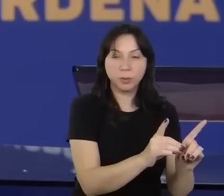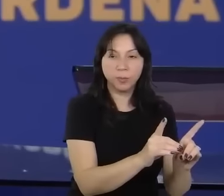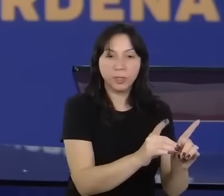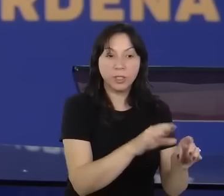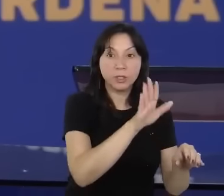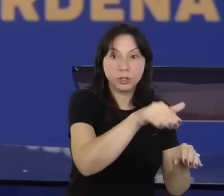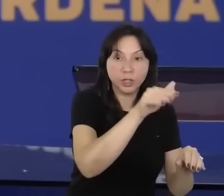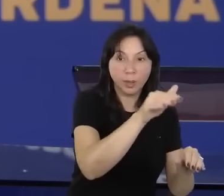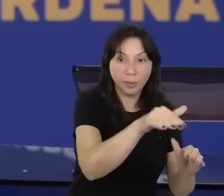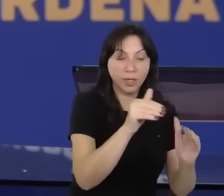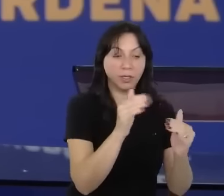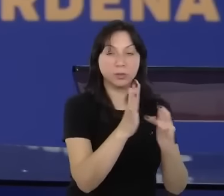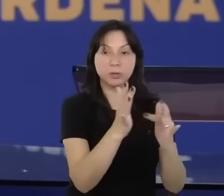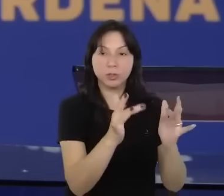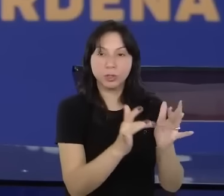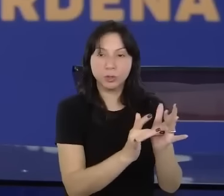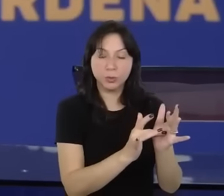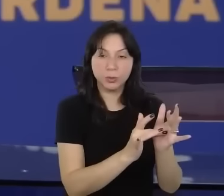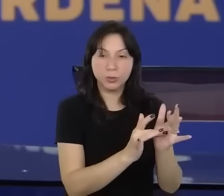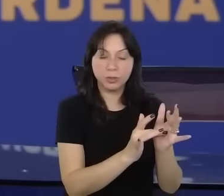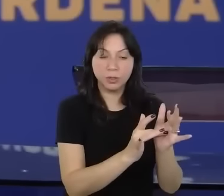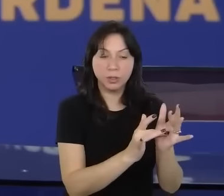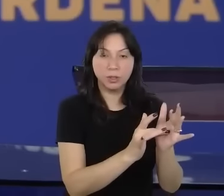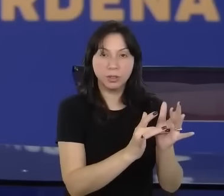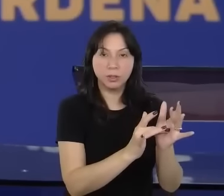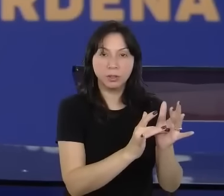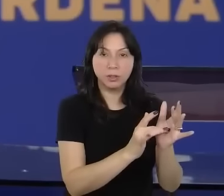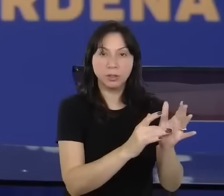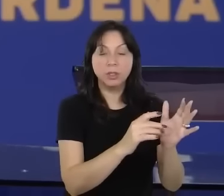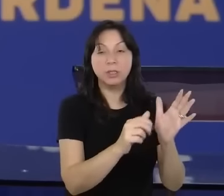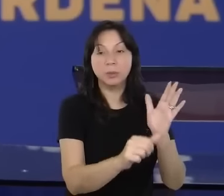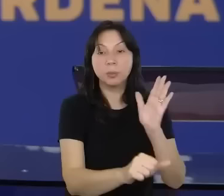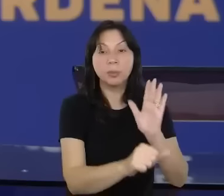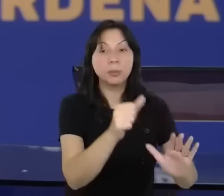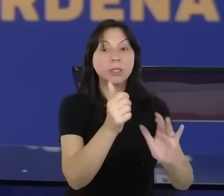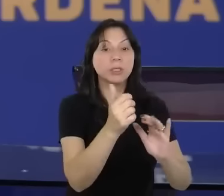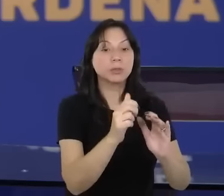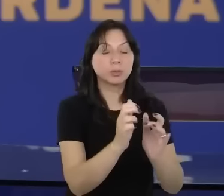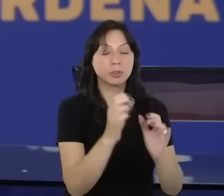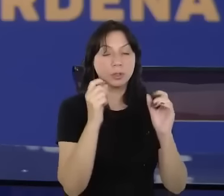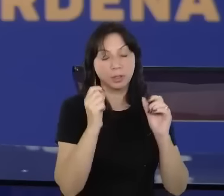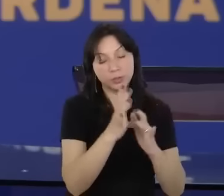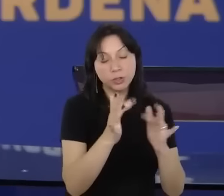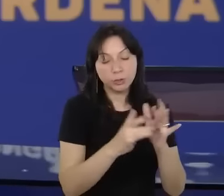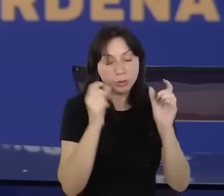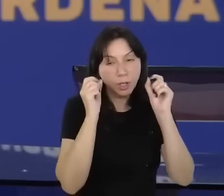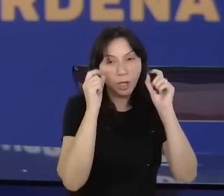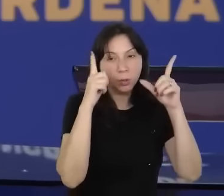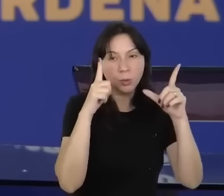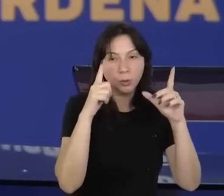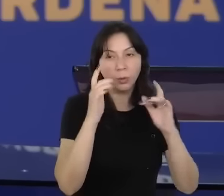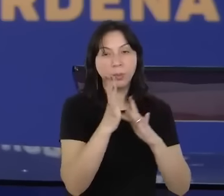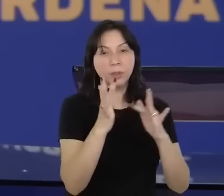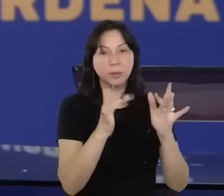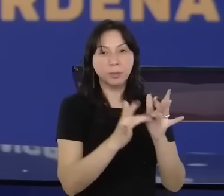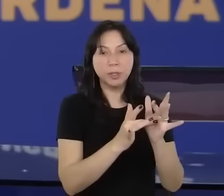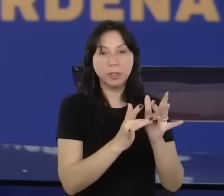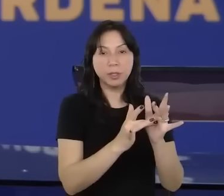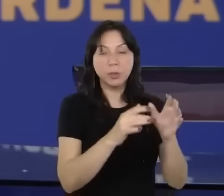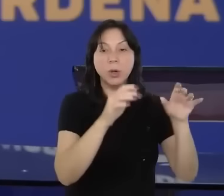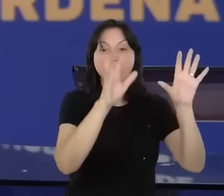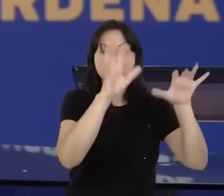vento e o mar para só depois acalmar o coração dos discípulos homens de pequena fé por